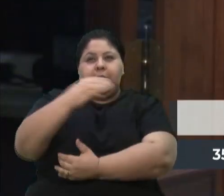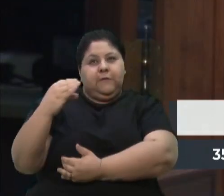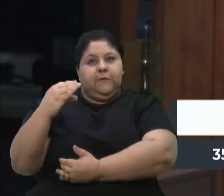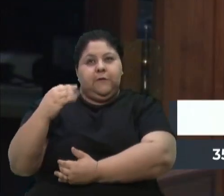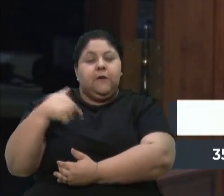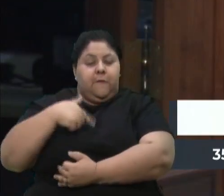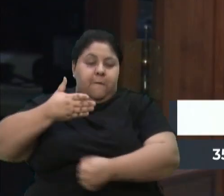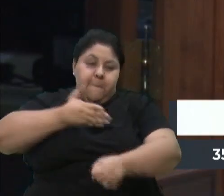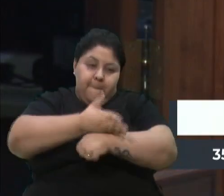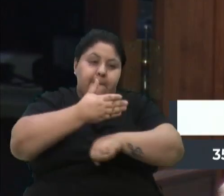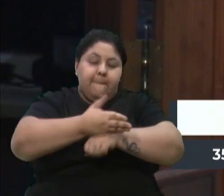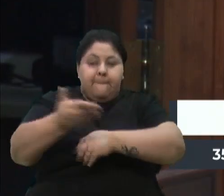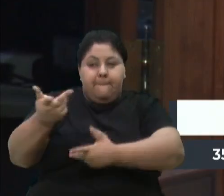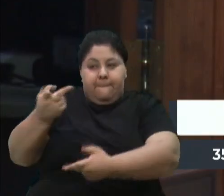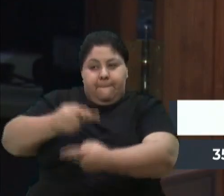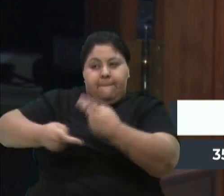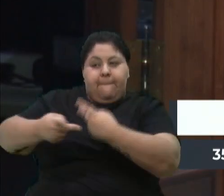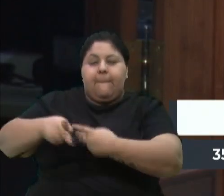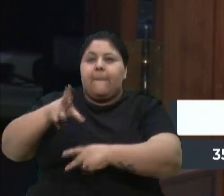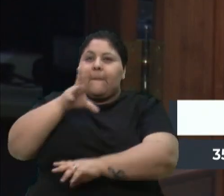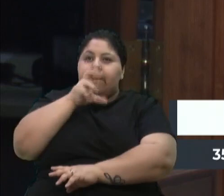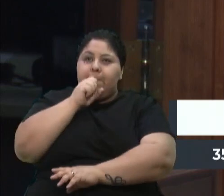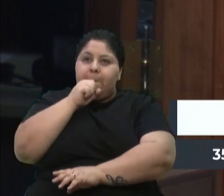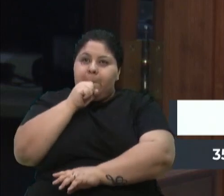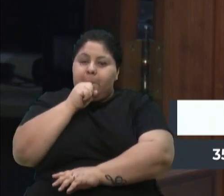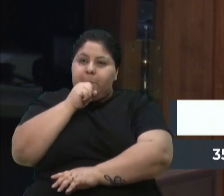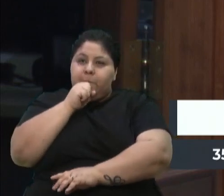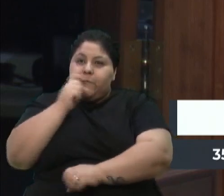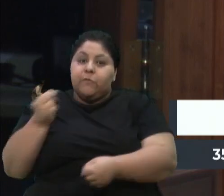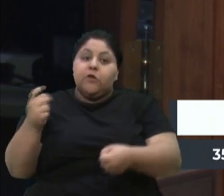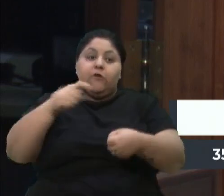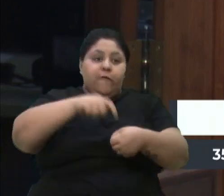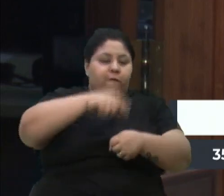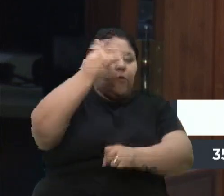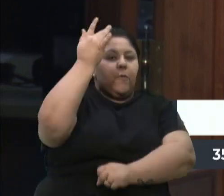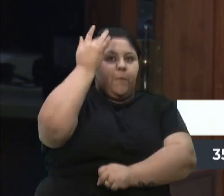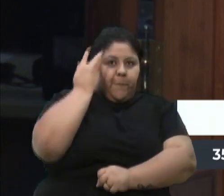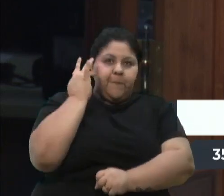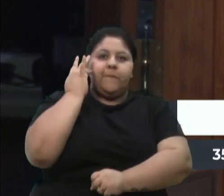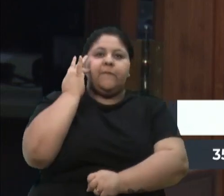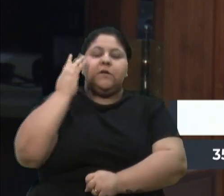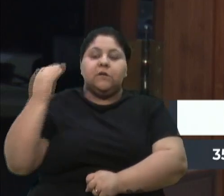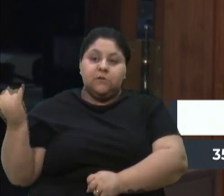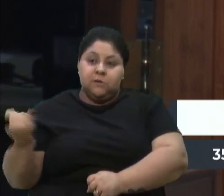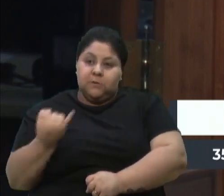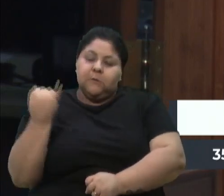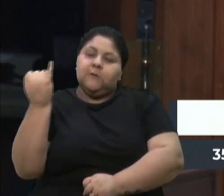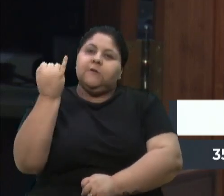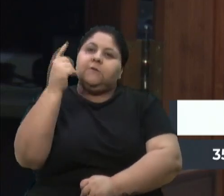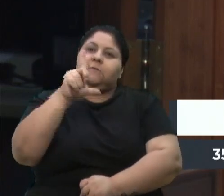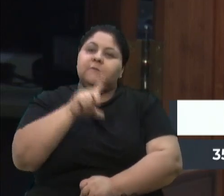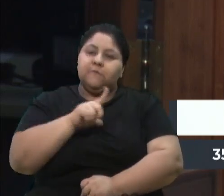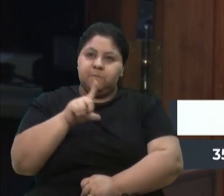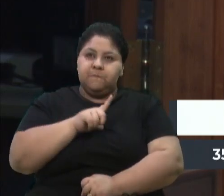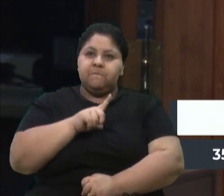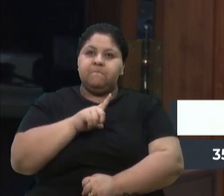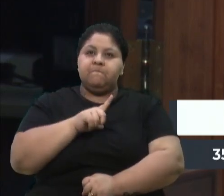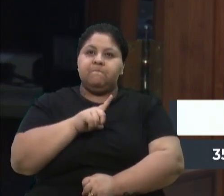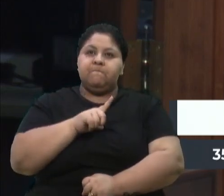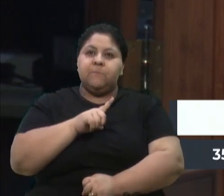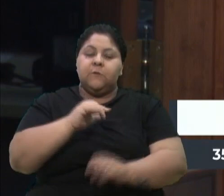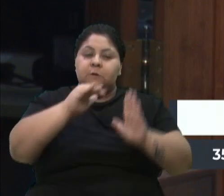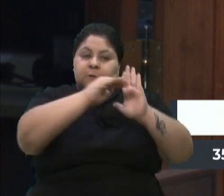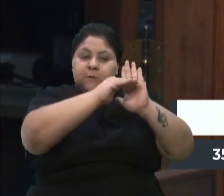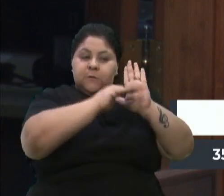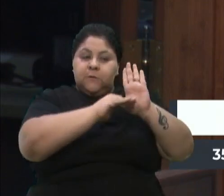lá visitando no sábado e retornarei lá amanhã, da importância que tem, né, essa programação